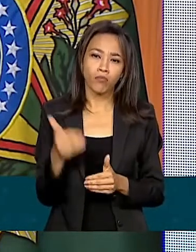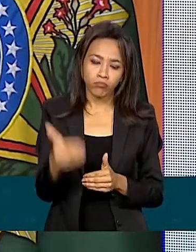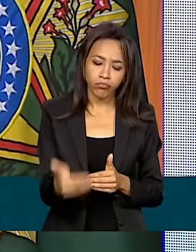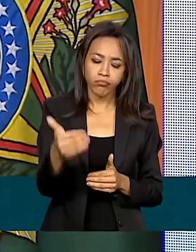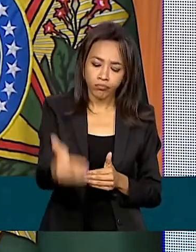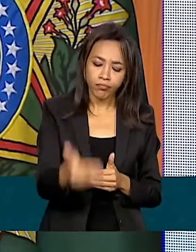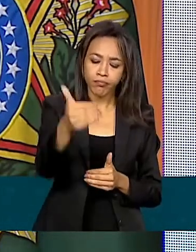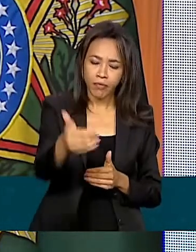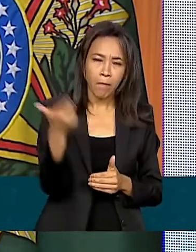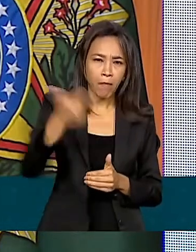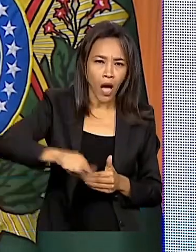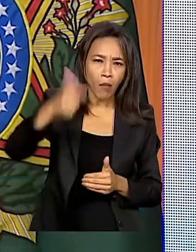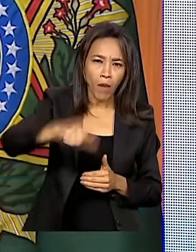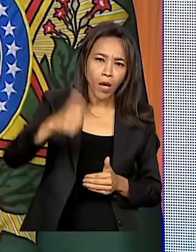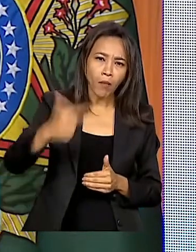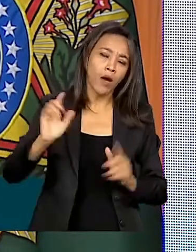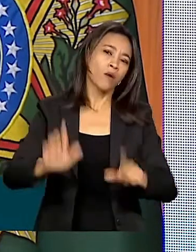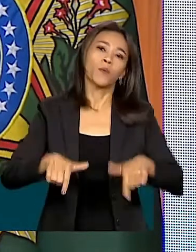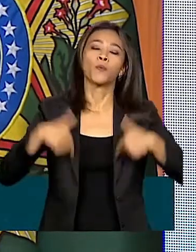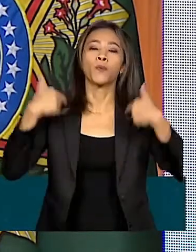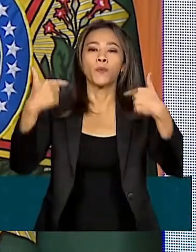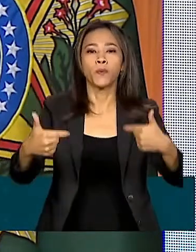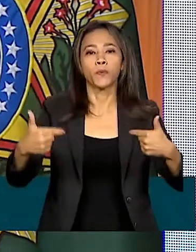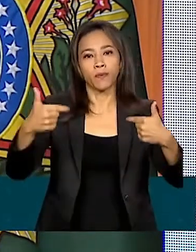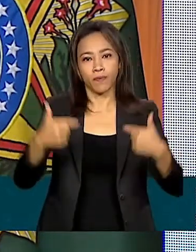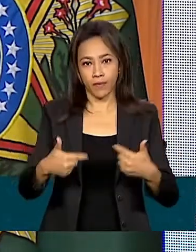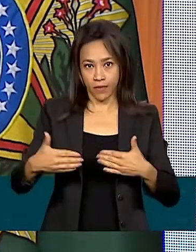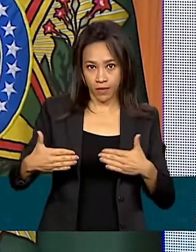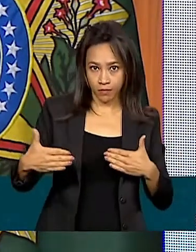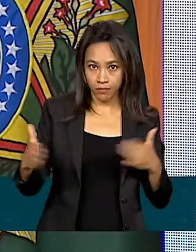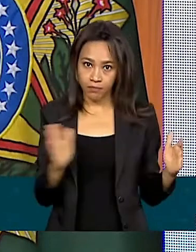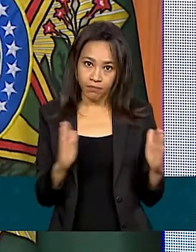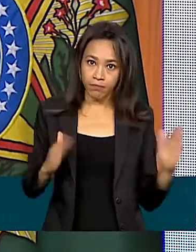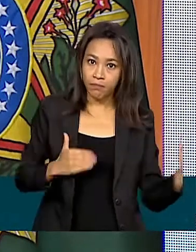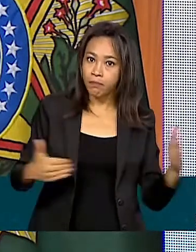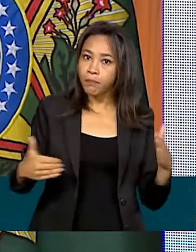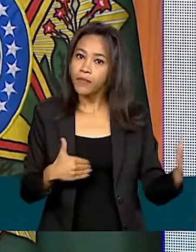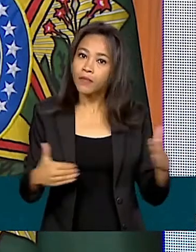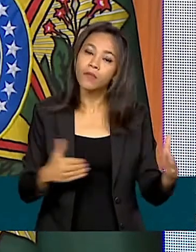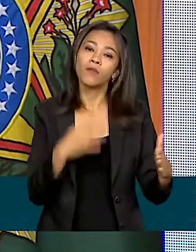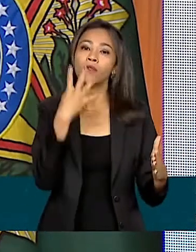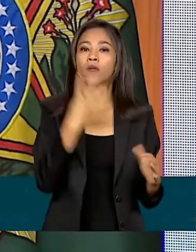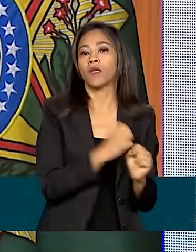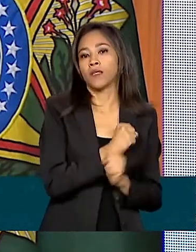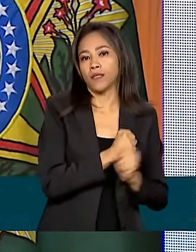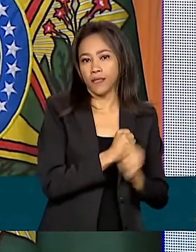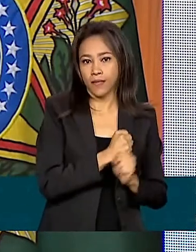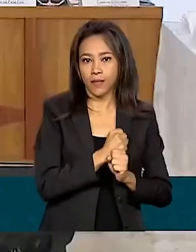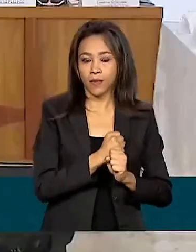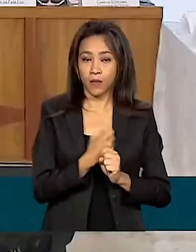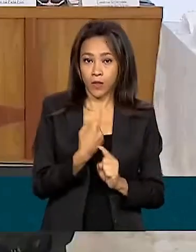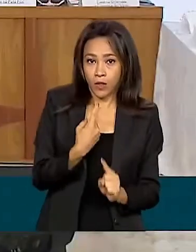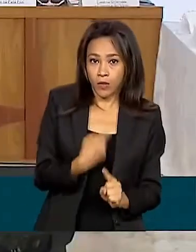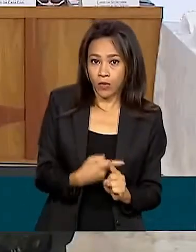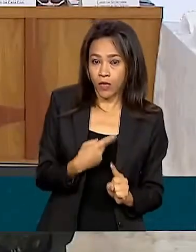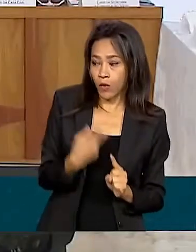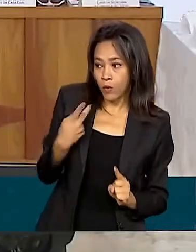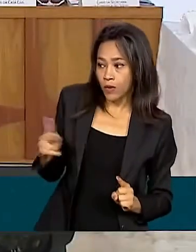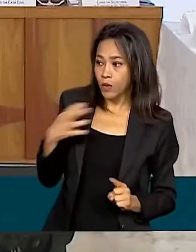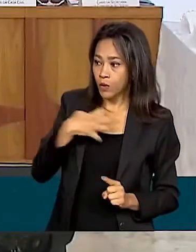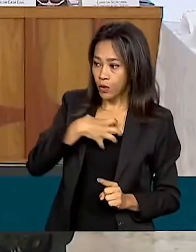ao longo do nosso mandato nosso e eu digo Presidente porque o seu